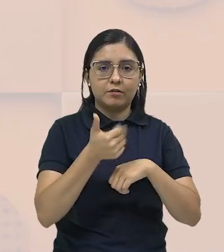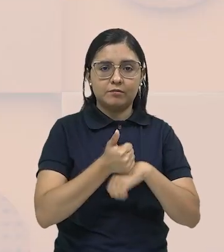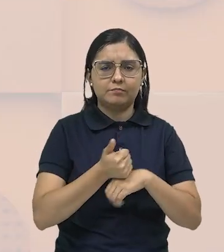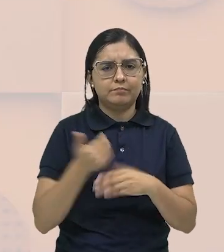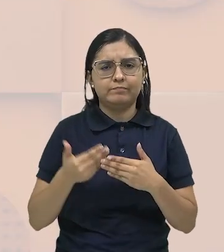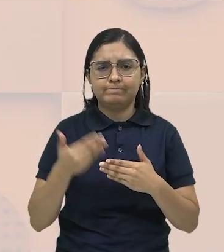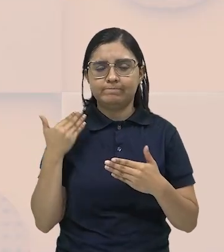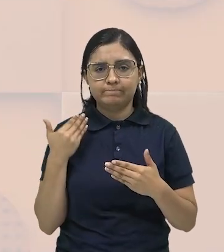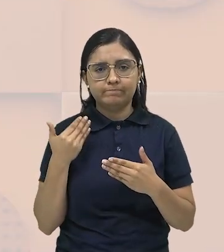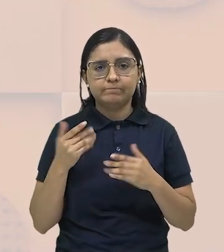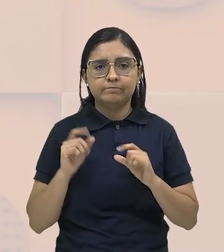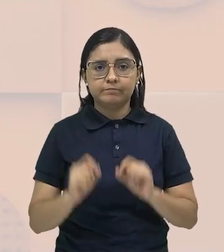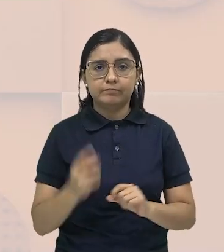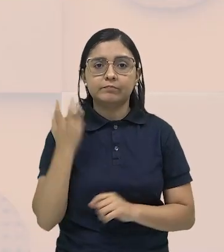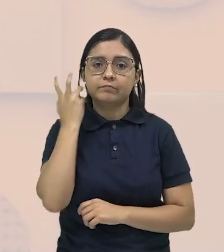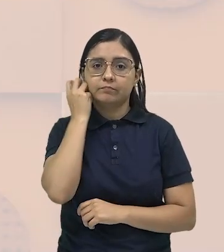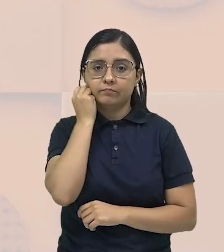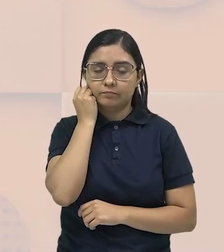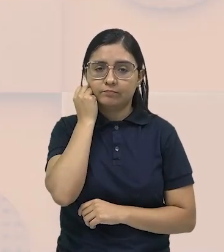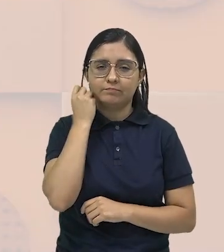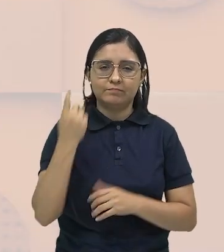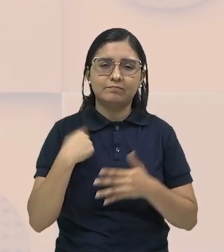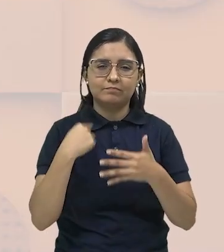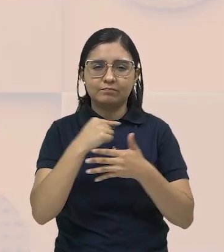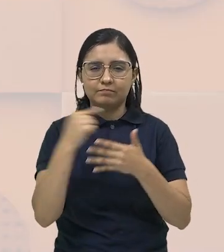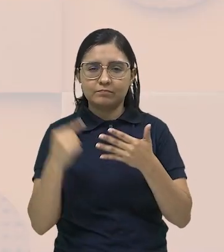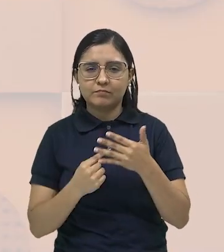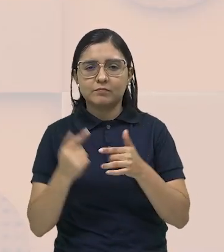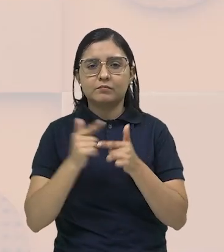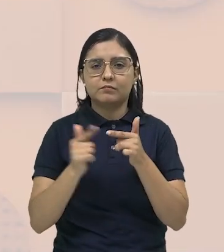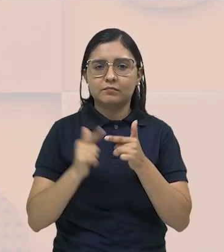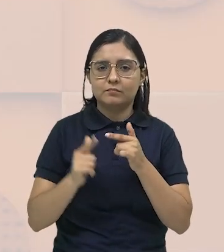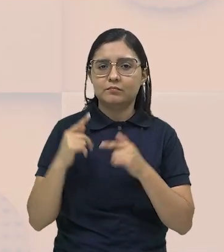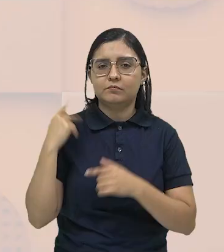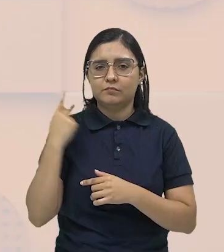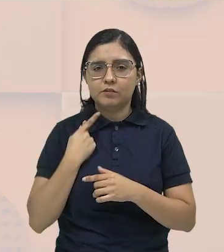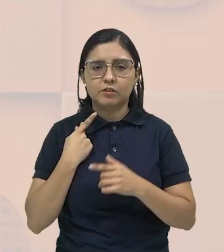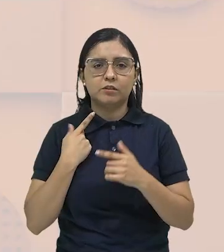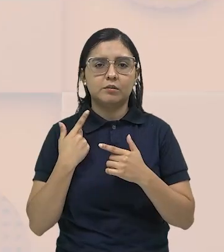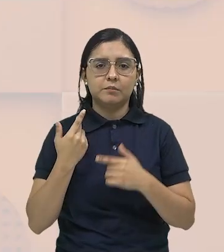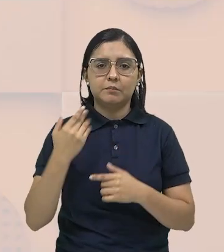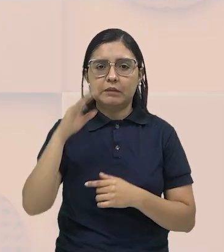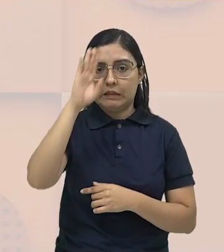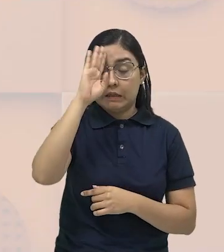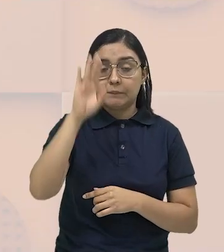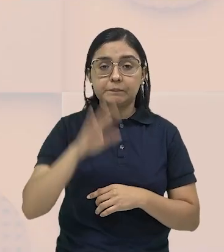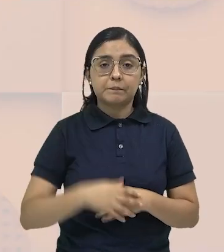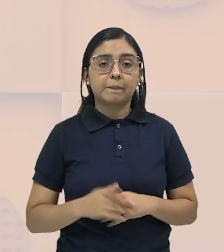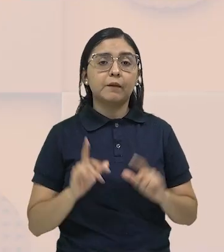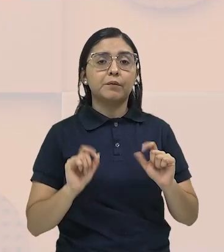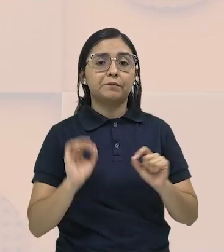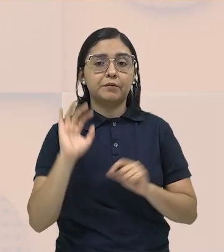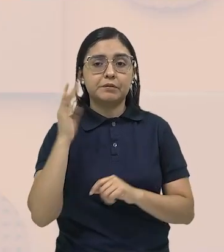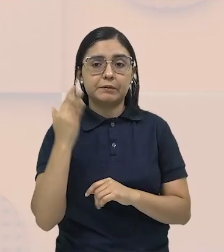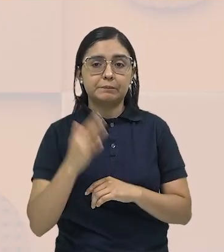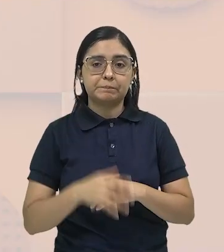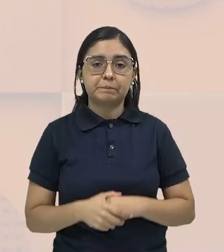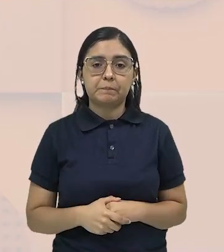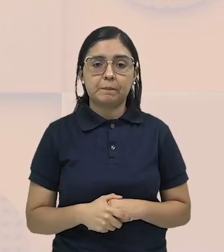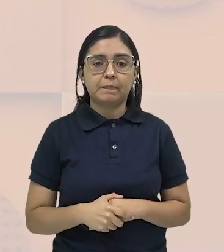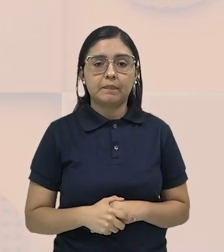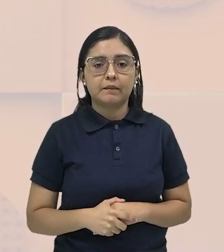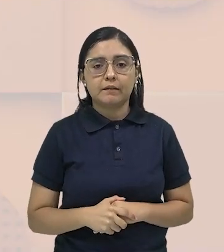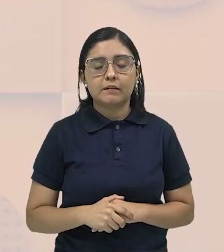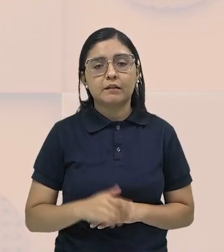João vai fazer essa ação por essas questões, né, militares e políticas e afins, tá? E aí o que vai acontecer? Ele não